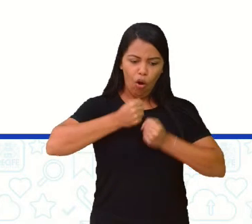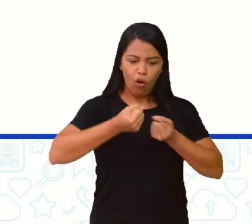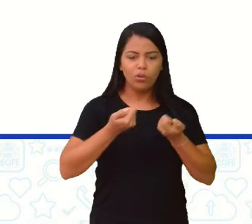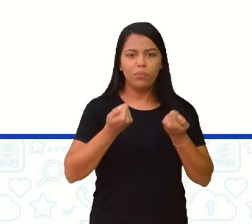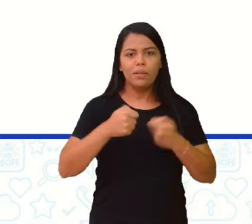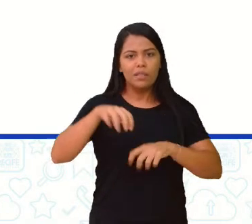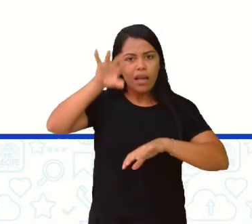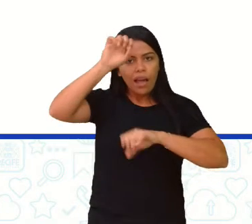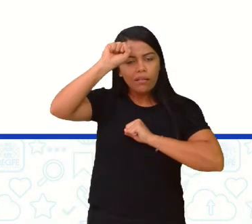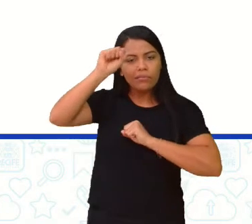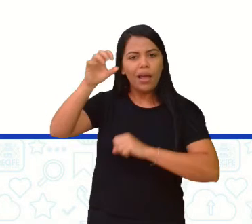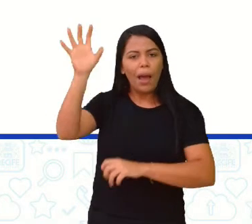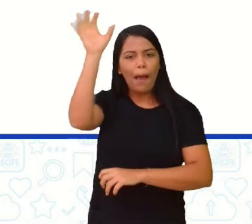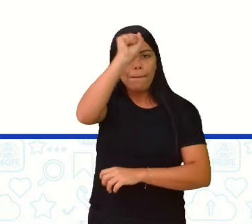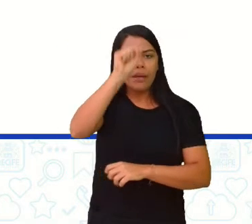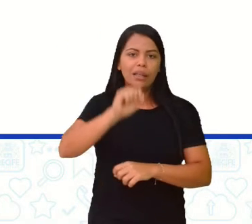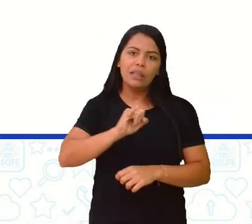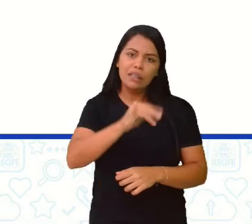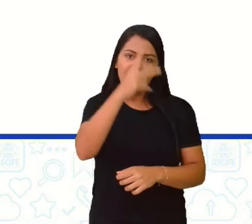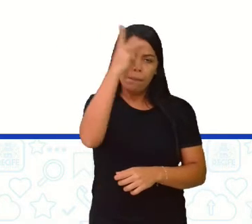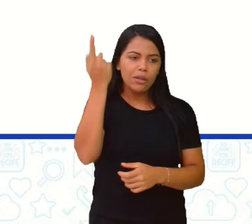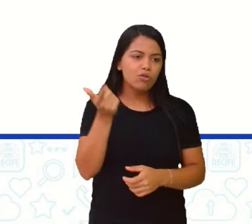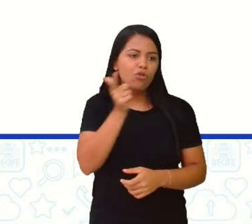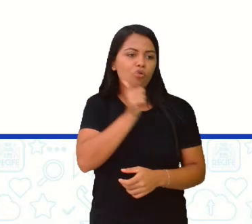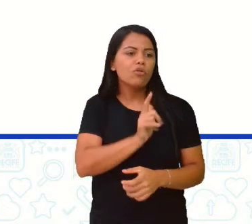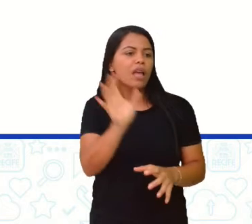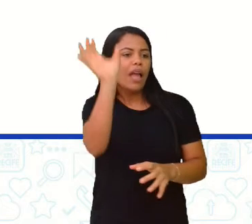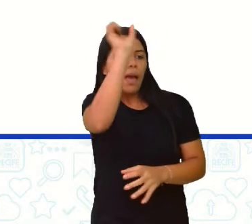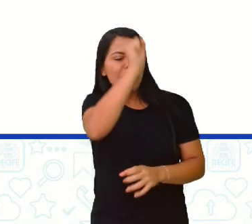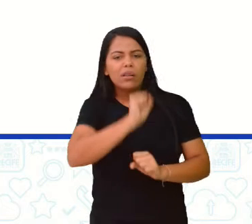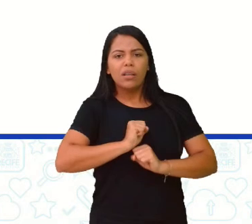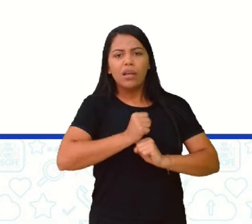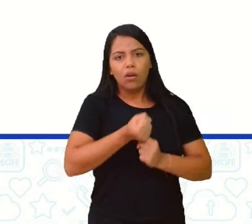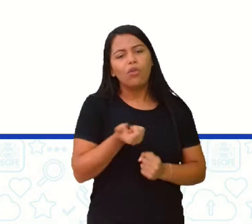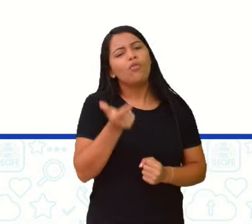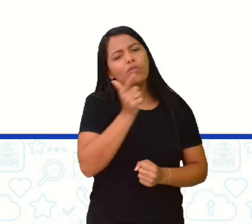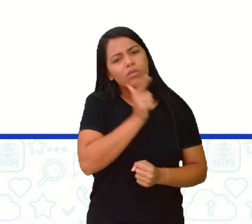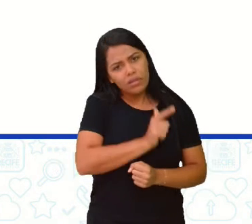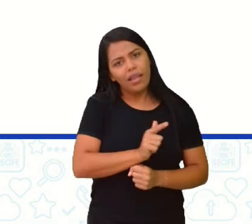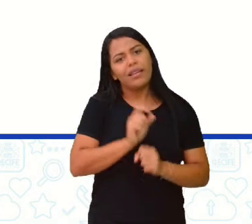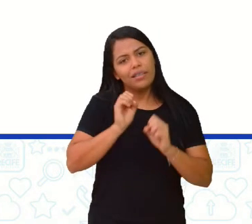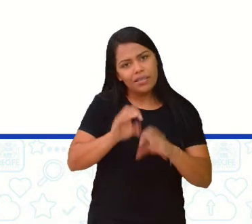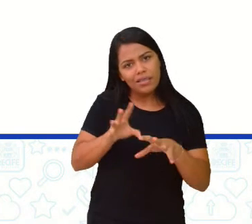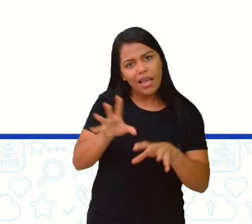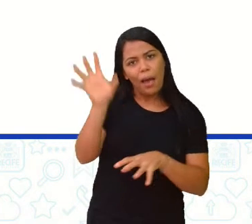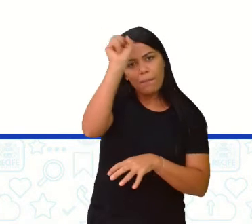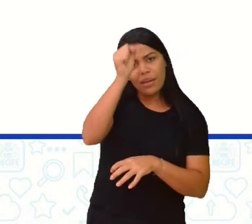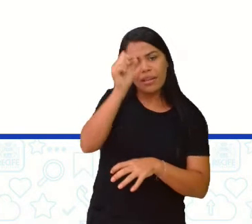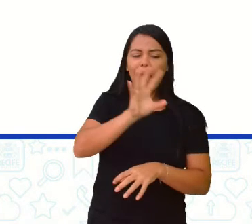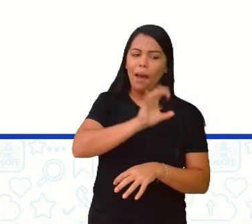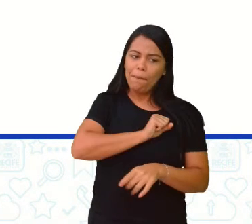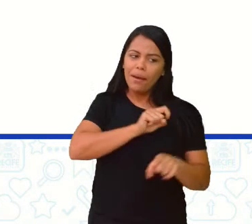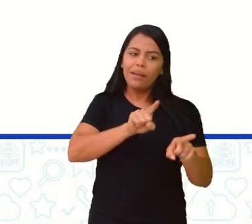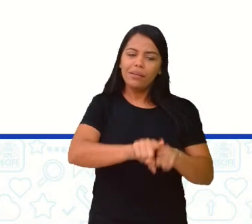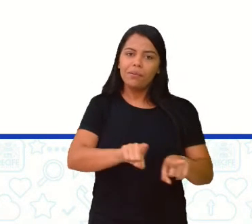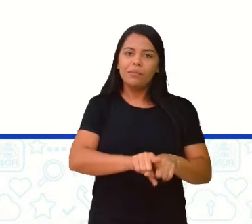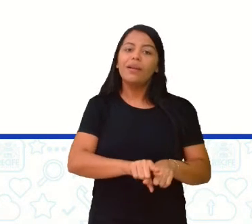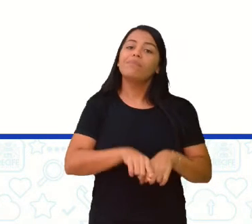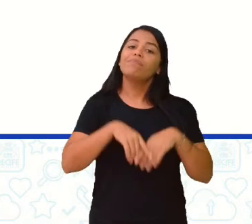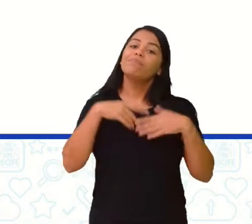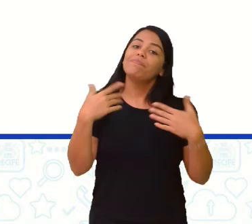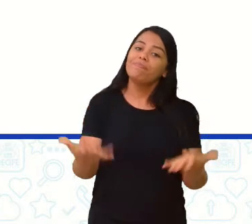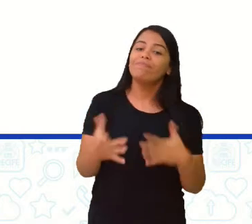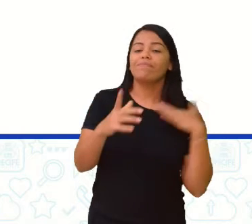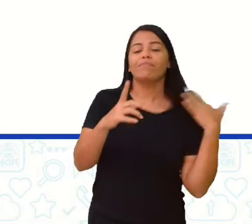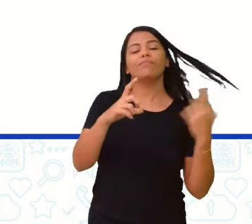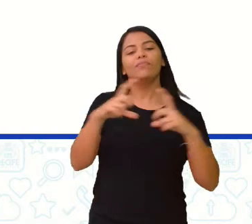se podem aprender a odiar, elas podem ser ensinadas a amar. Que frase, hein? Pois é, gente, apesar